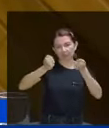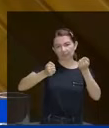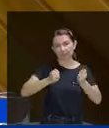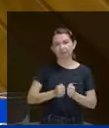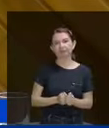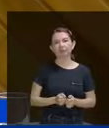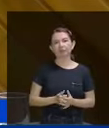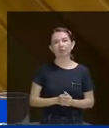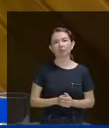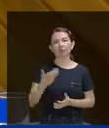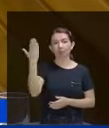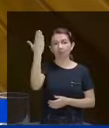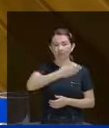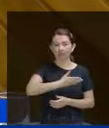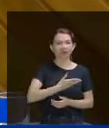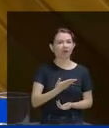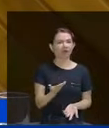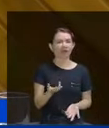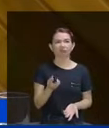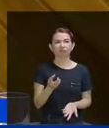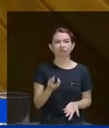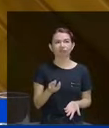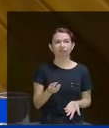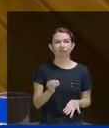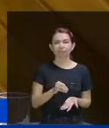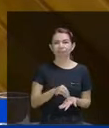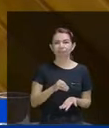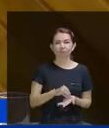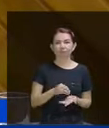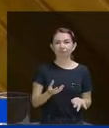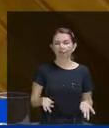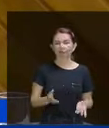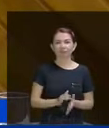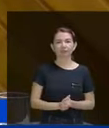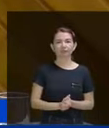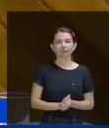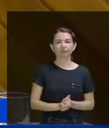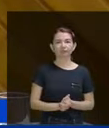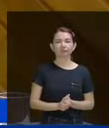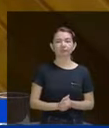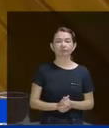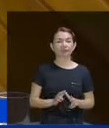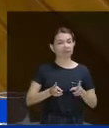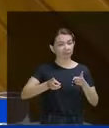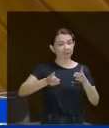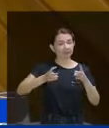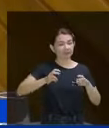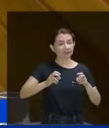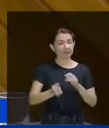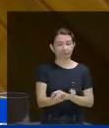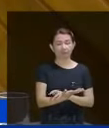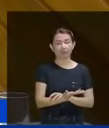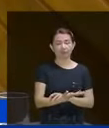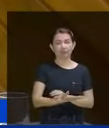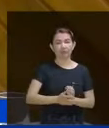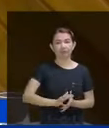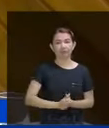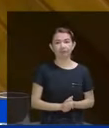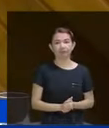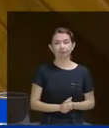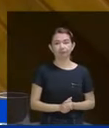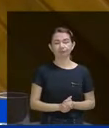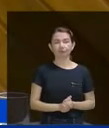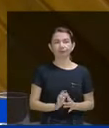probatório, não se verificam provas e nem mesmo indícios contundentes para que se reconheça a existência de candidaturas